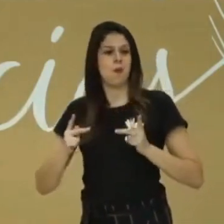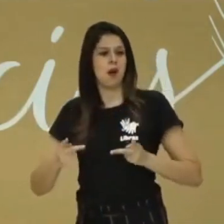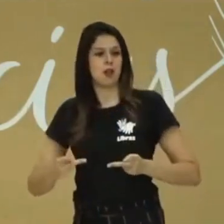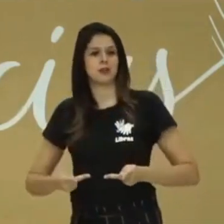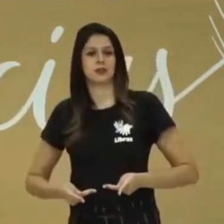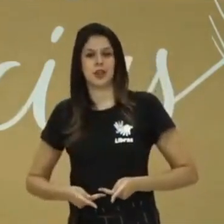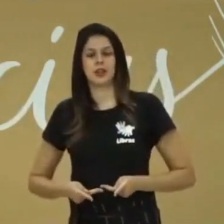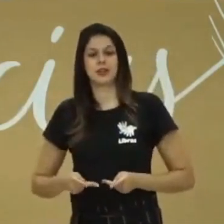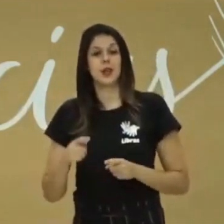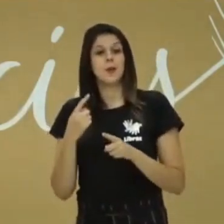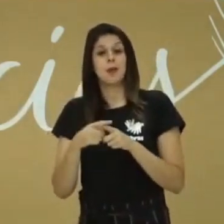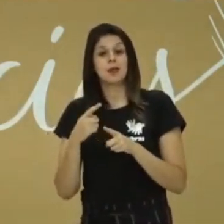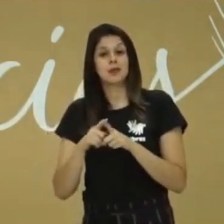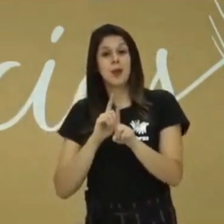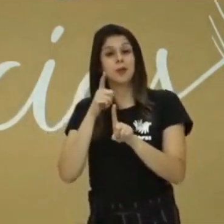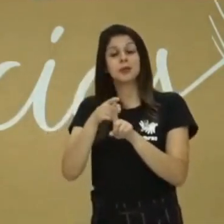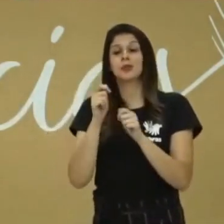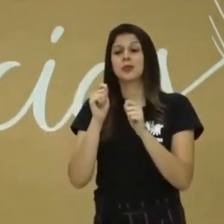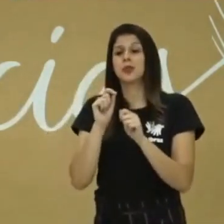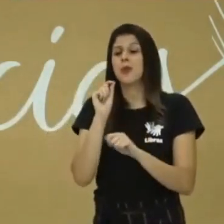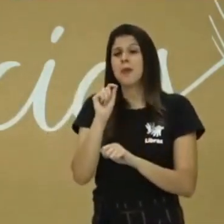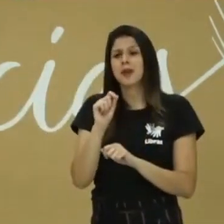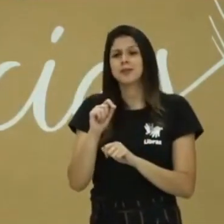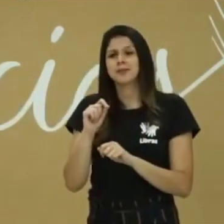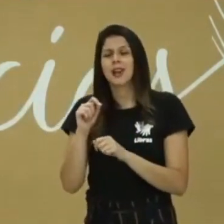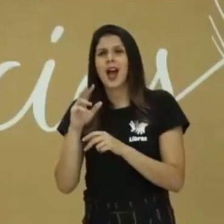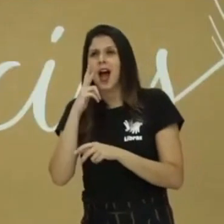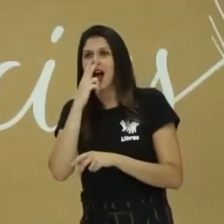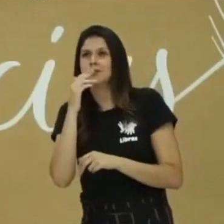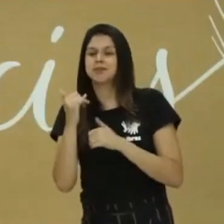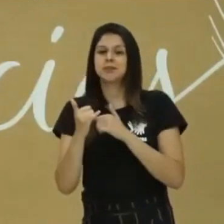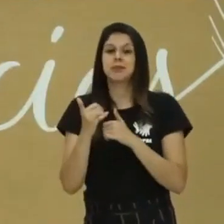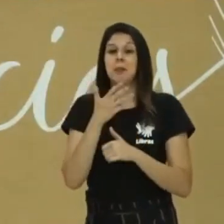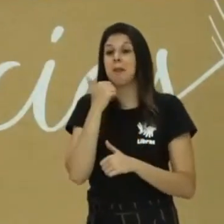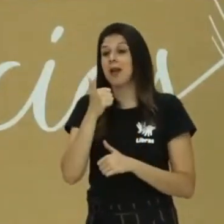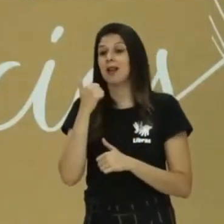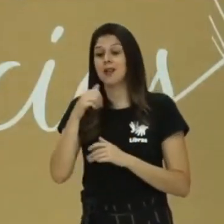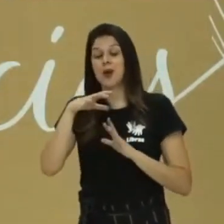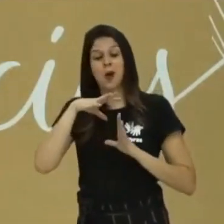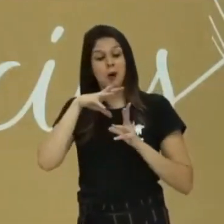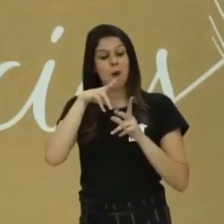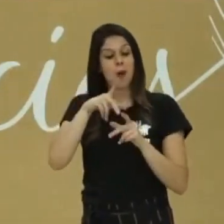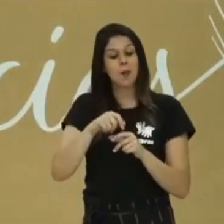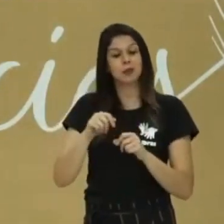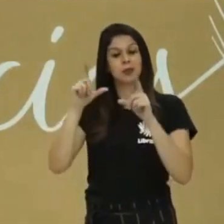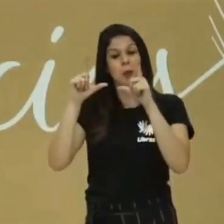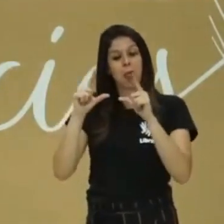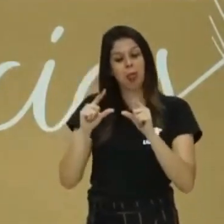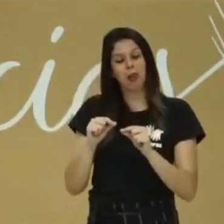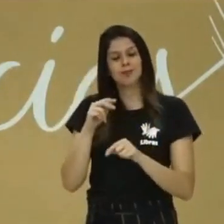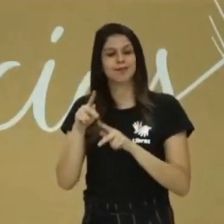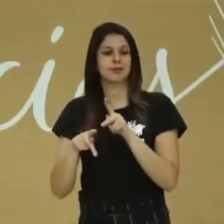operacional completamente novo com programas novos com funções diferentes que fazem coisas que você nunca tinha feito anteriormente